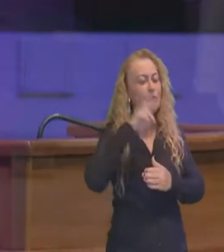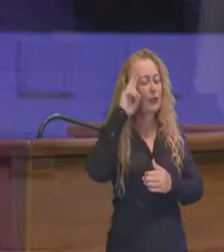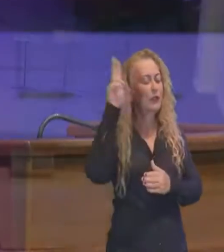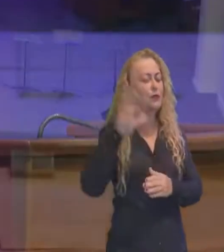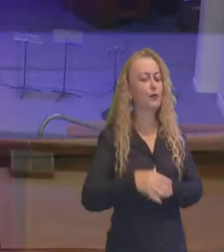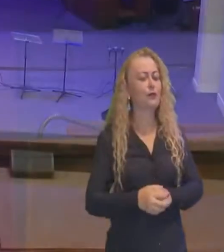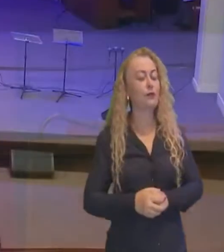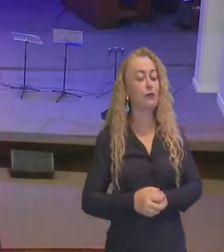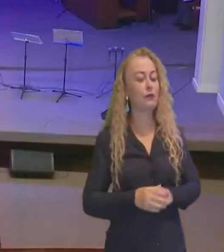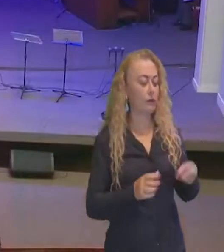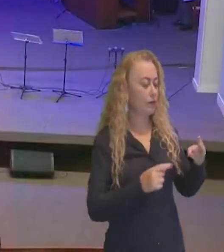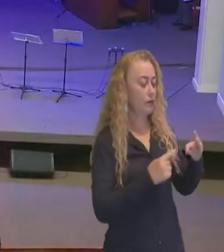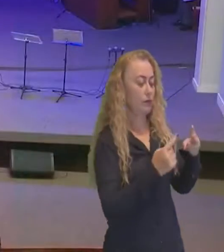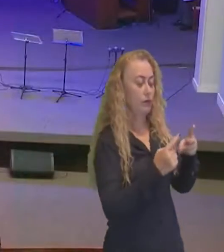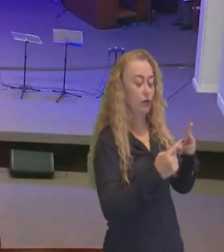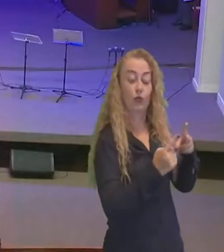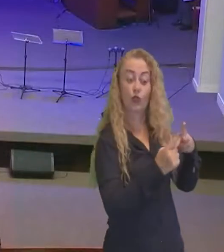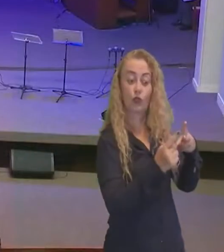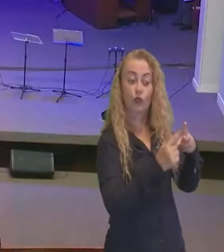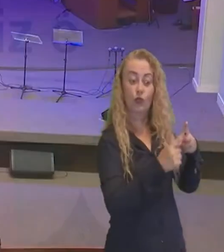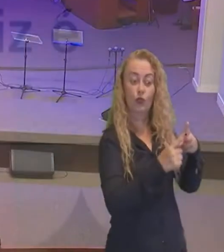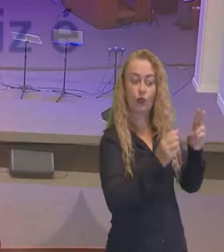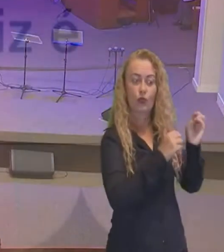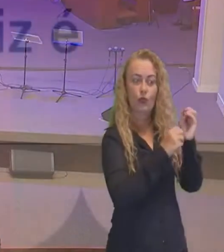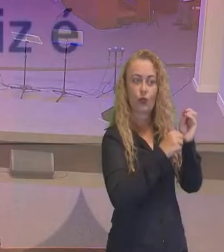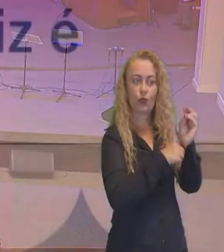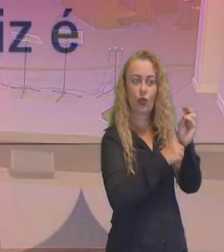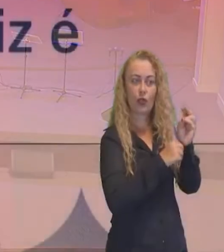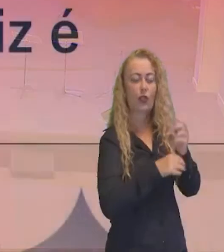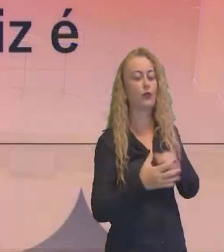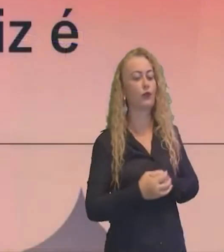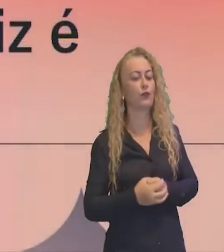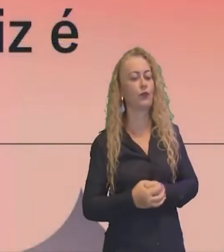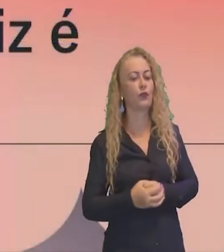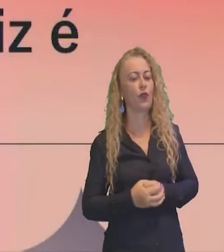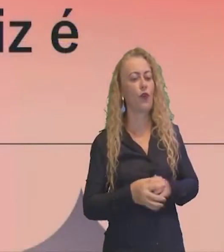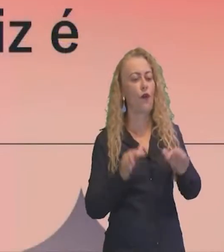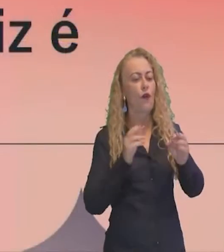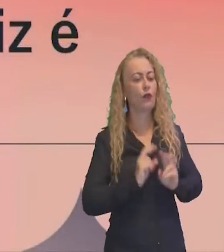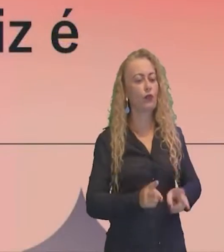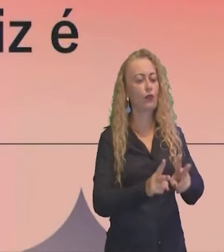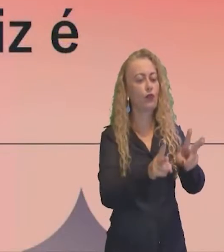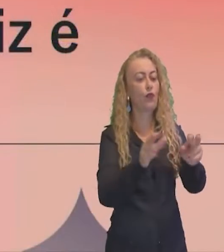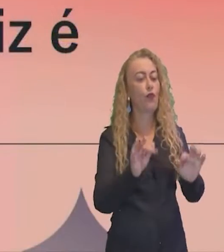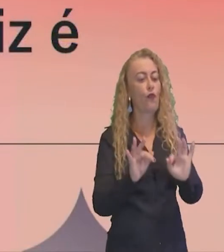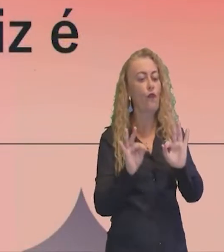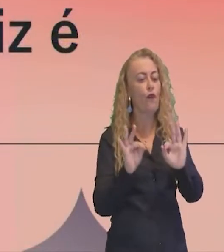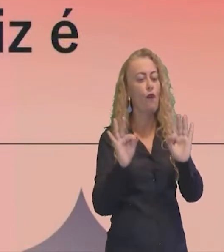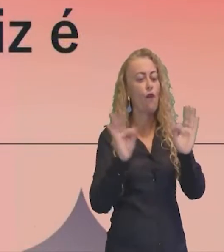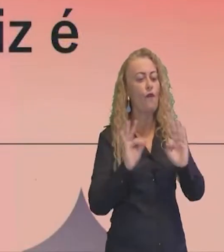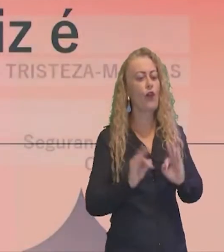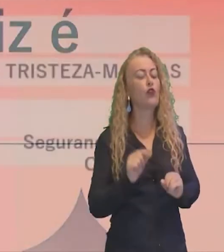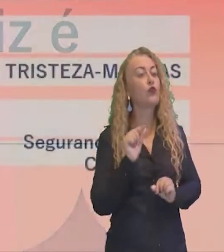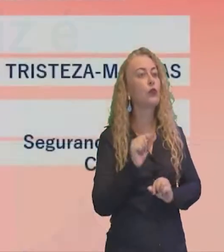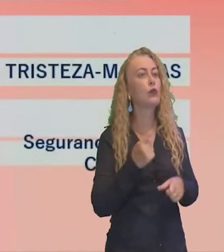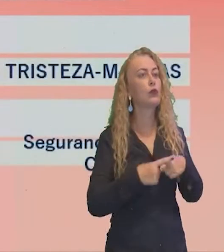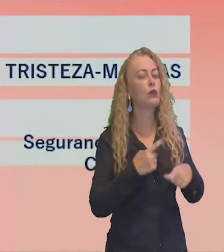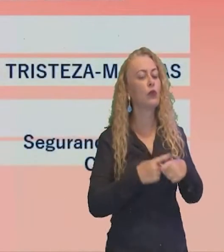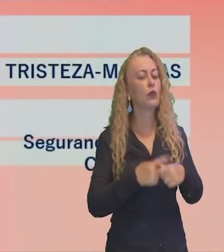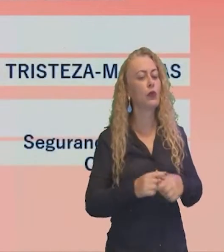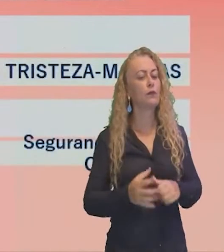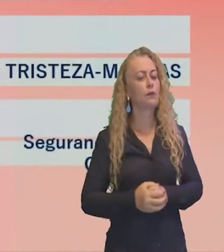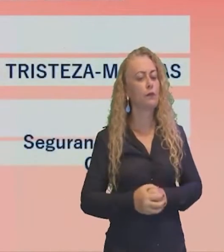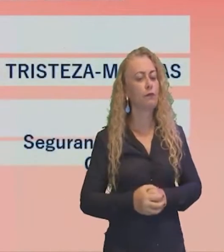em segundo lugar, o segredo de um casamento duradouro e feliz é Jesus. Sabe por quê? Por uma outra